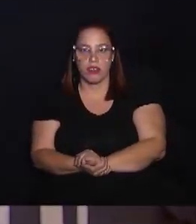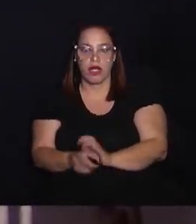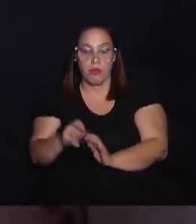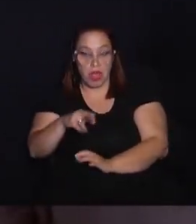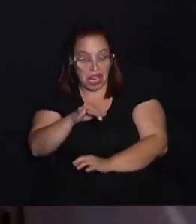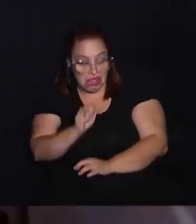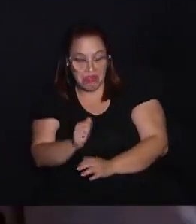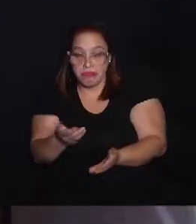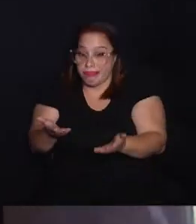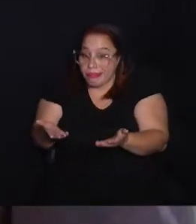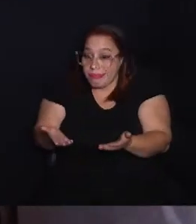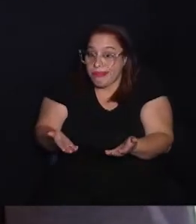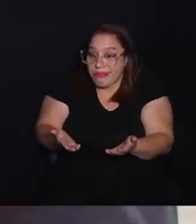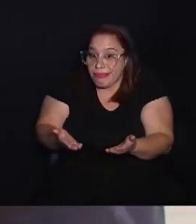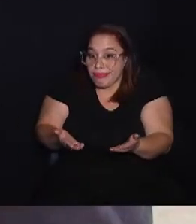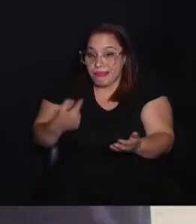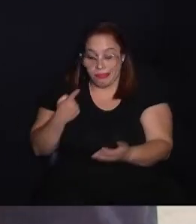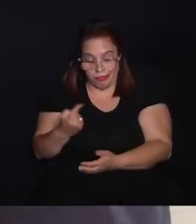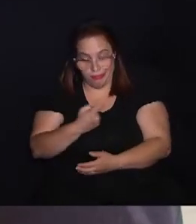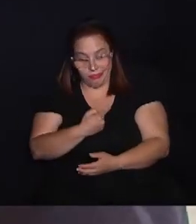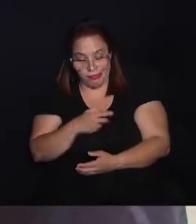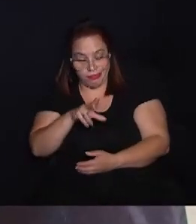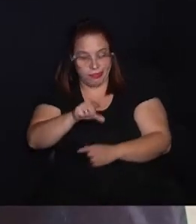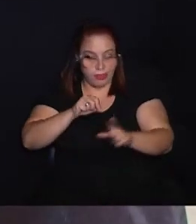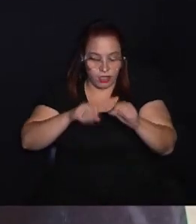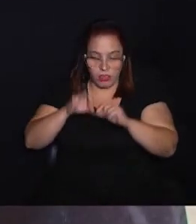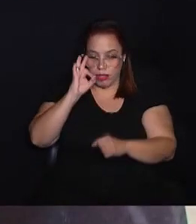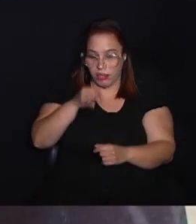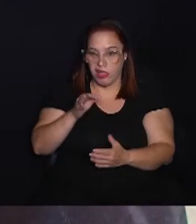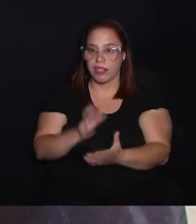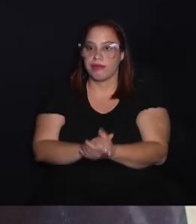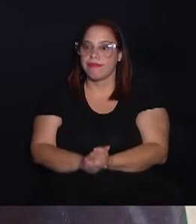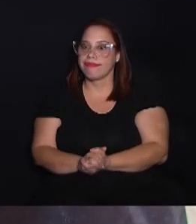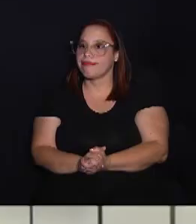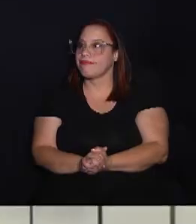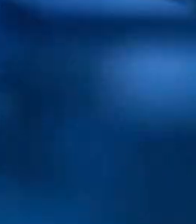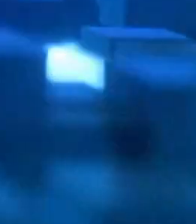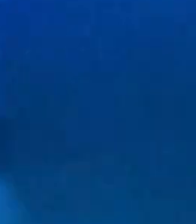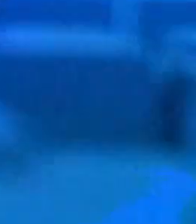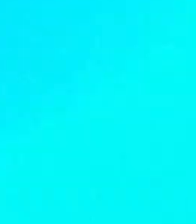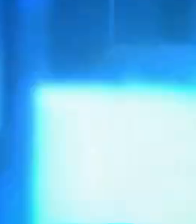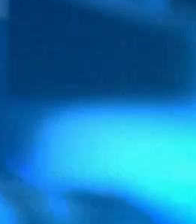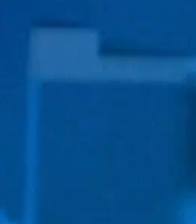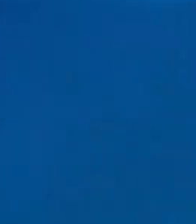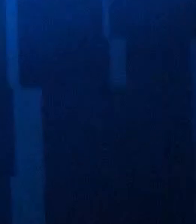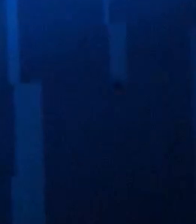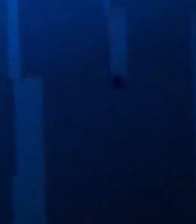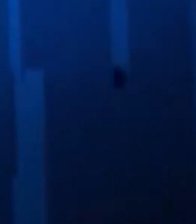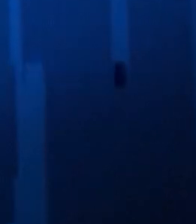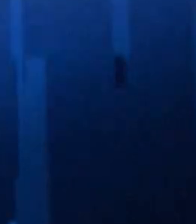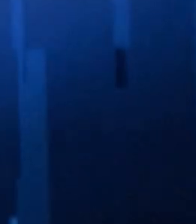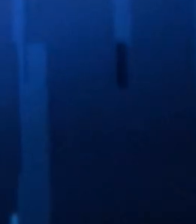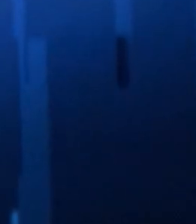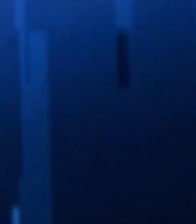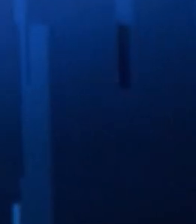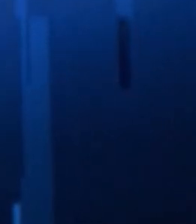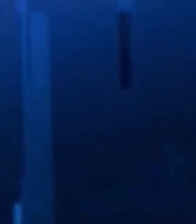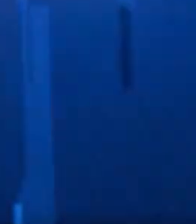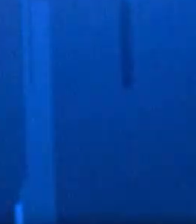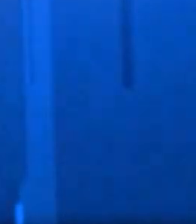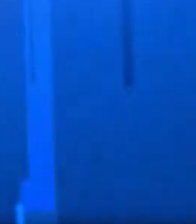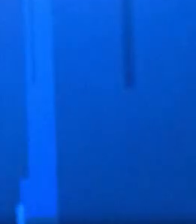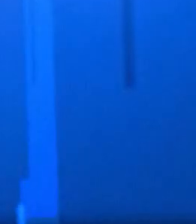E olha só, com o objetivo de aumentar o orçamento, vendedores ambulantes ocuparam ontem as calçadas